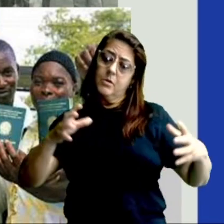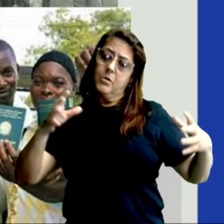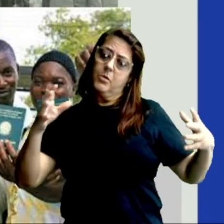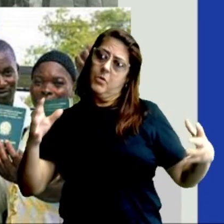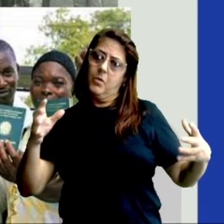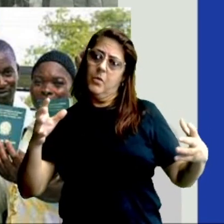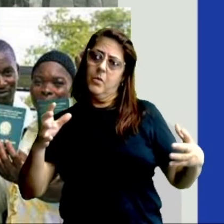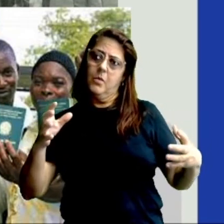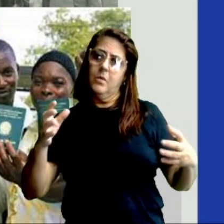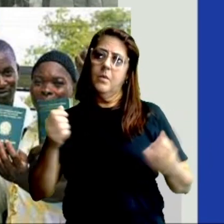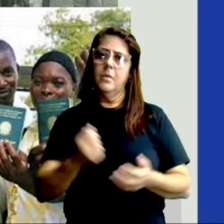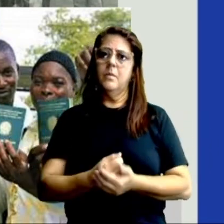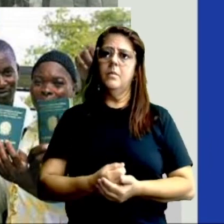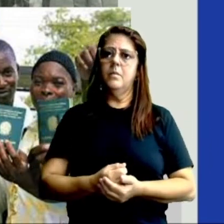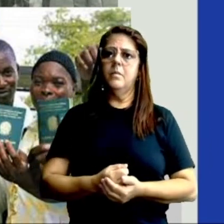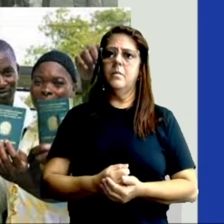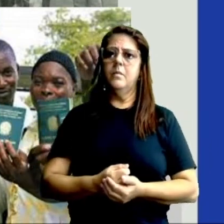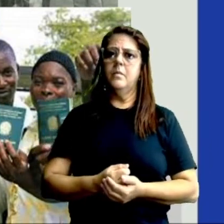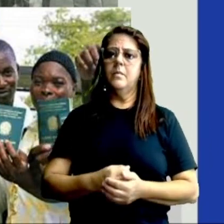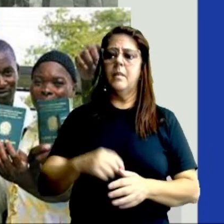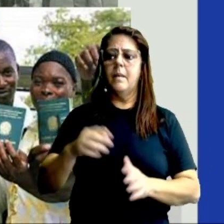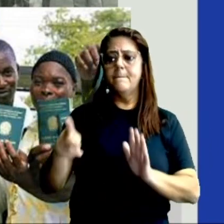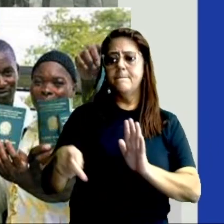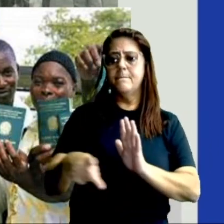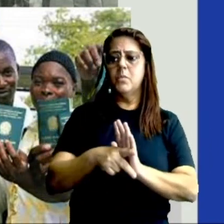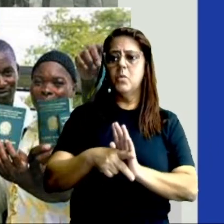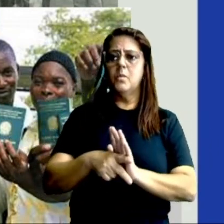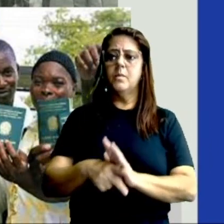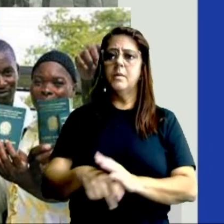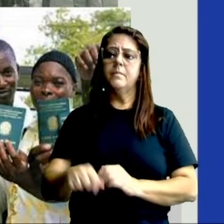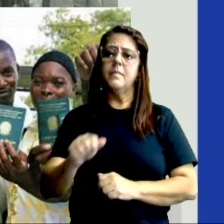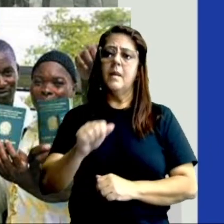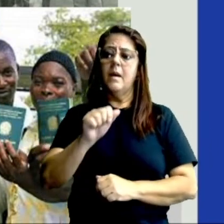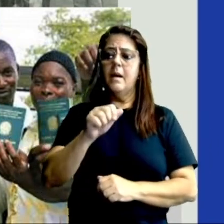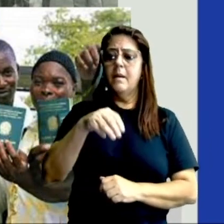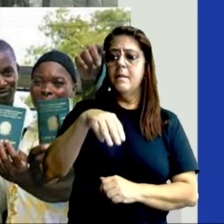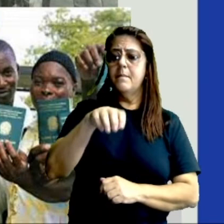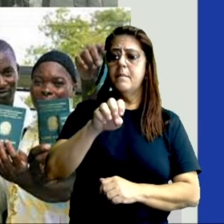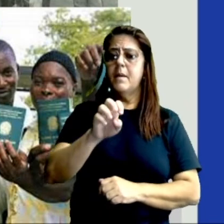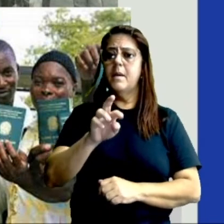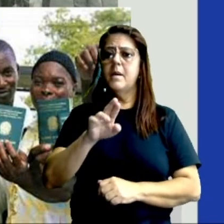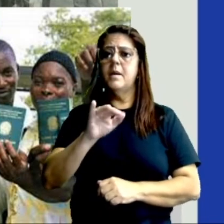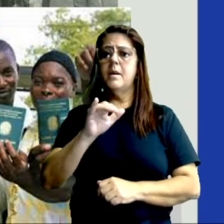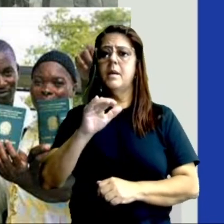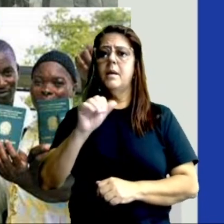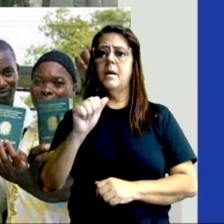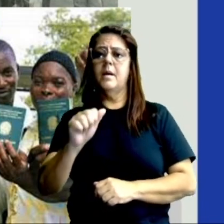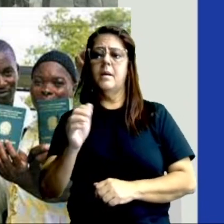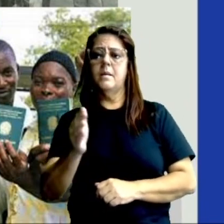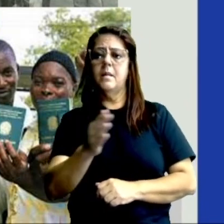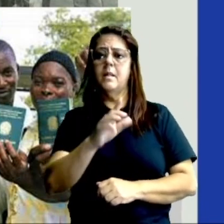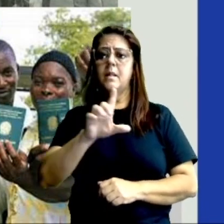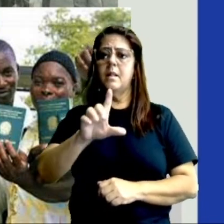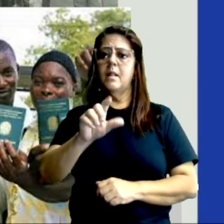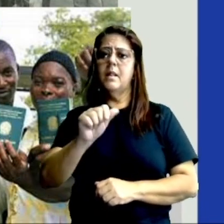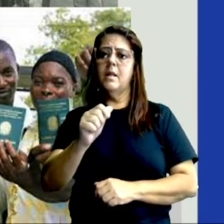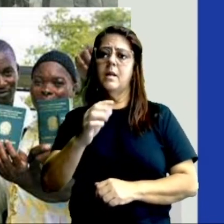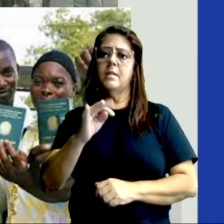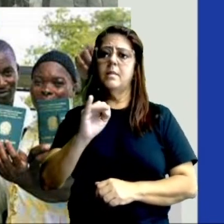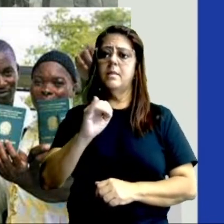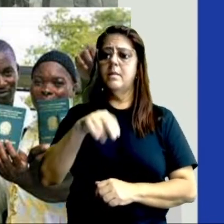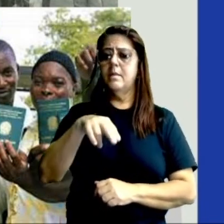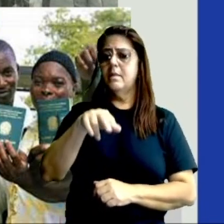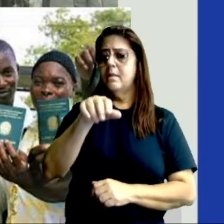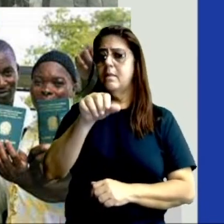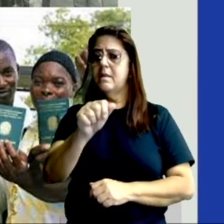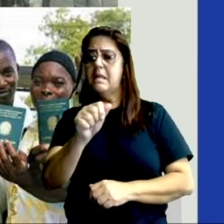de imigrantes mais da própria América Latina Venezuela né justamente por causa da crise